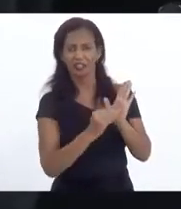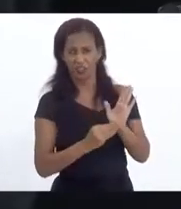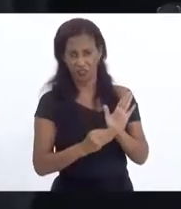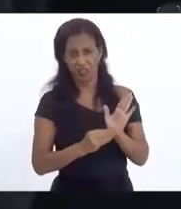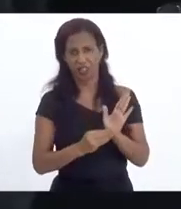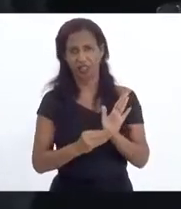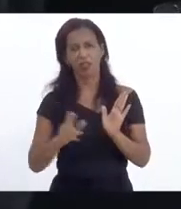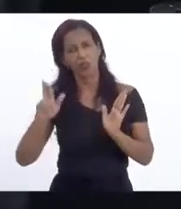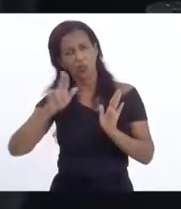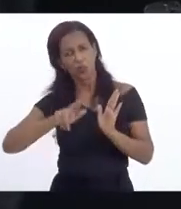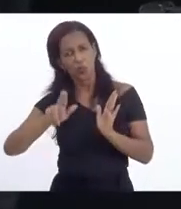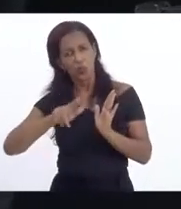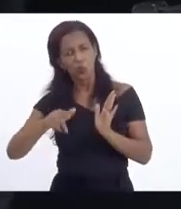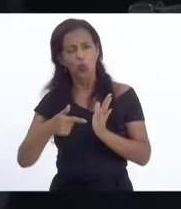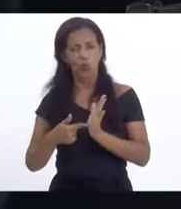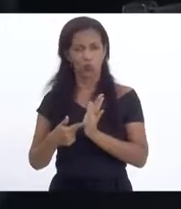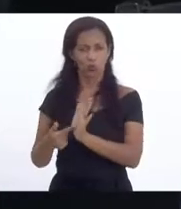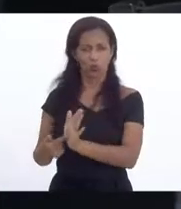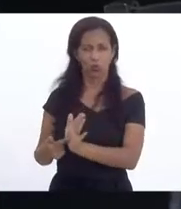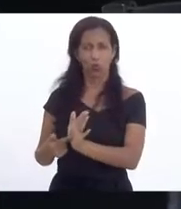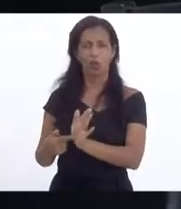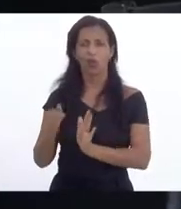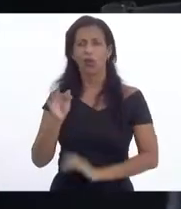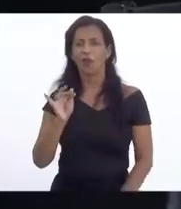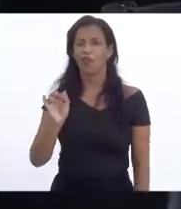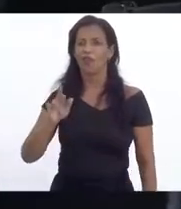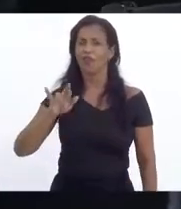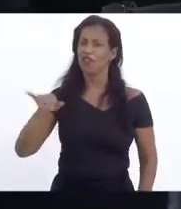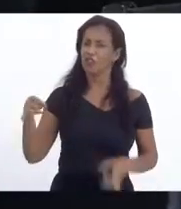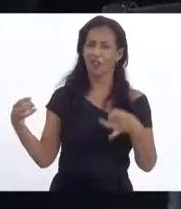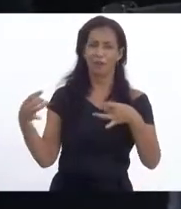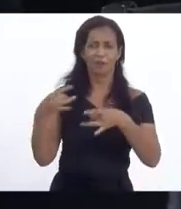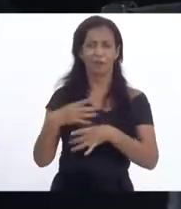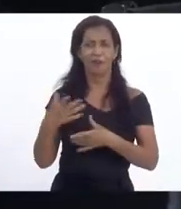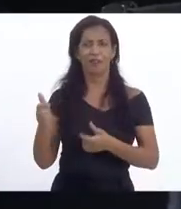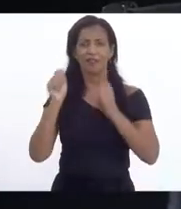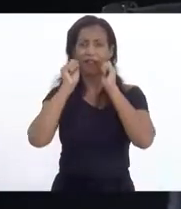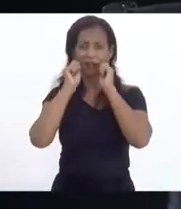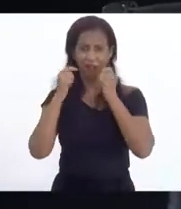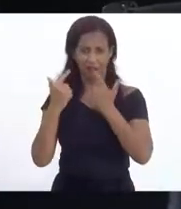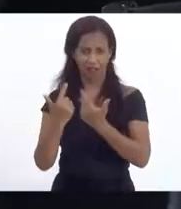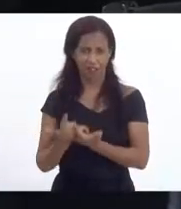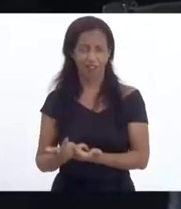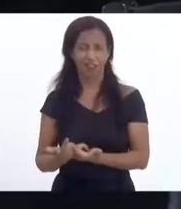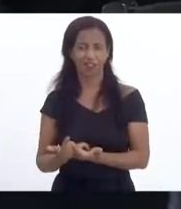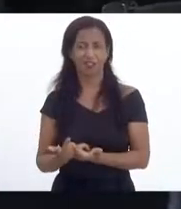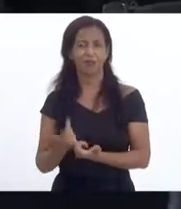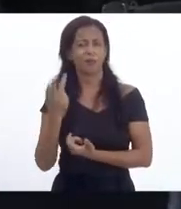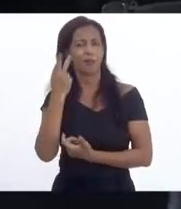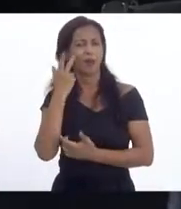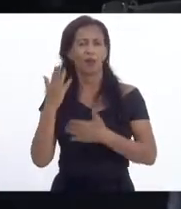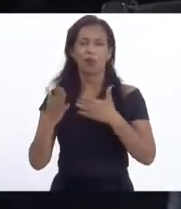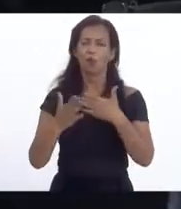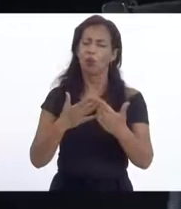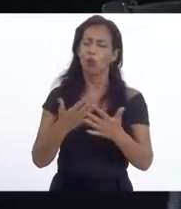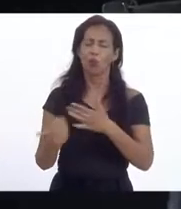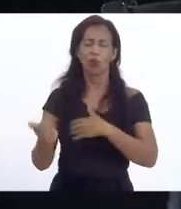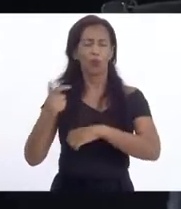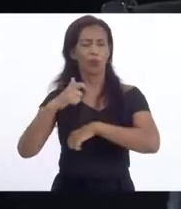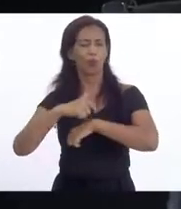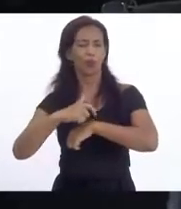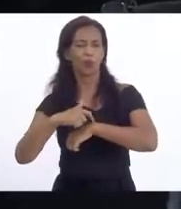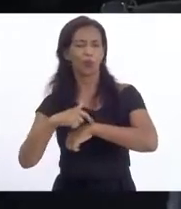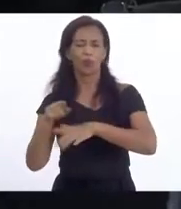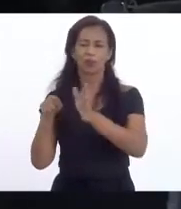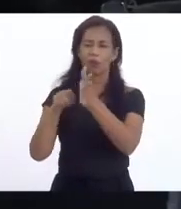faça uso dela e colocar a FIRJAN à disposição da Alerj para qualquer momento, para